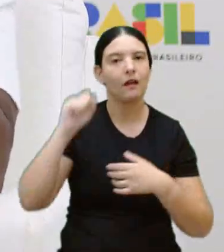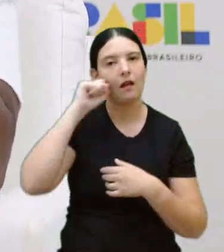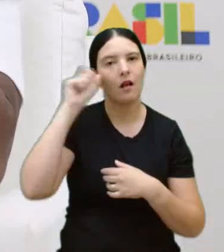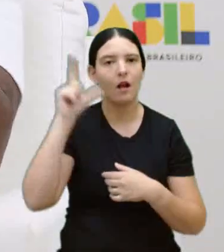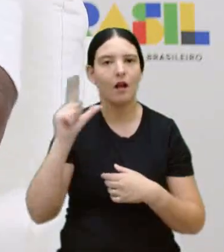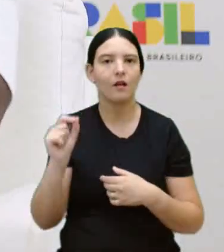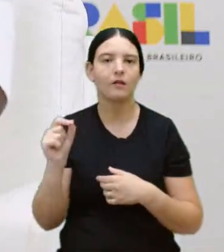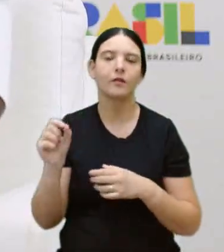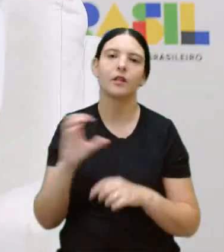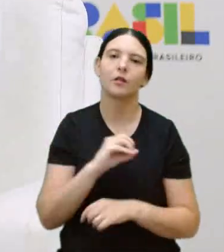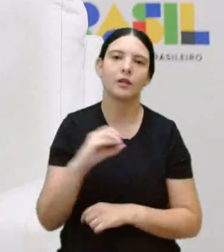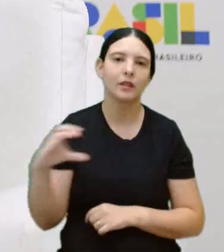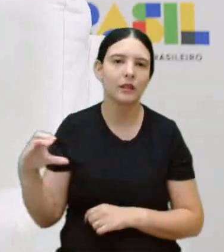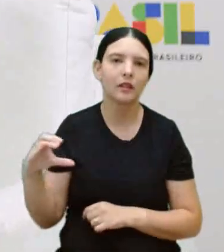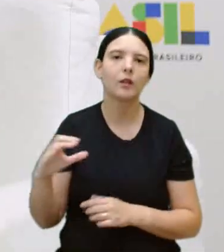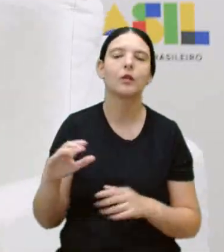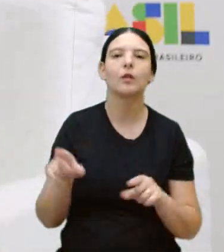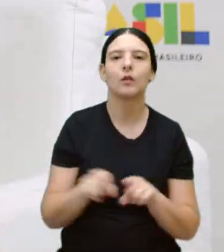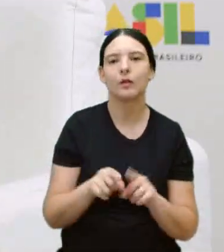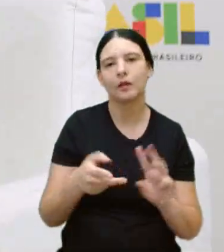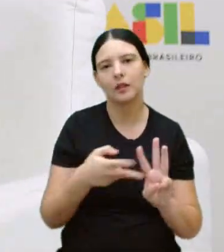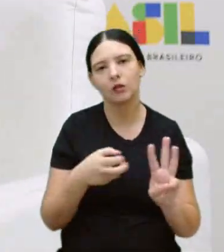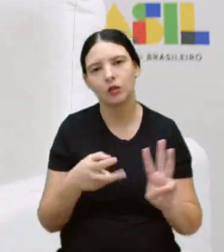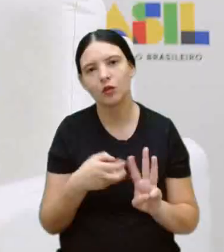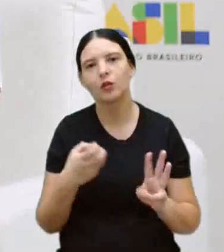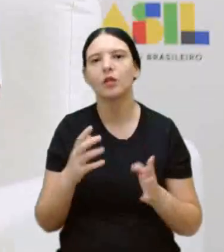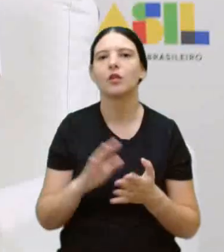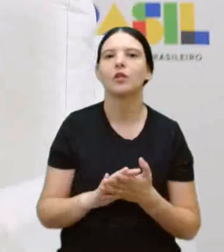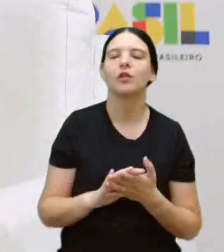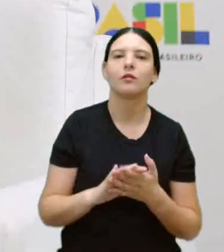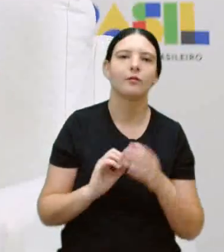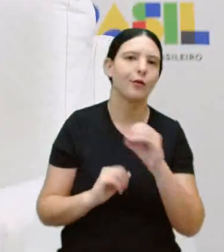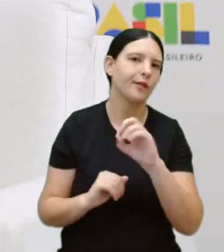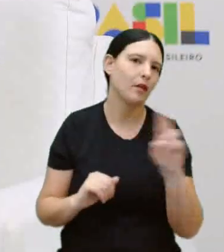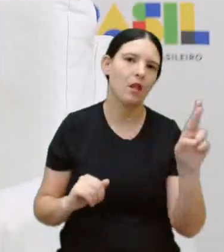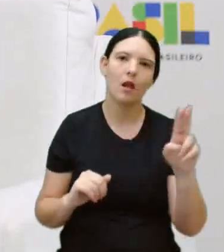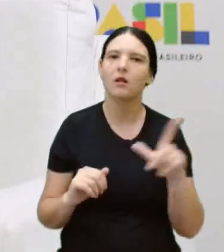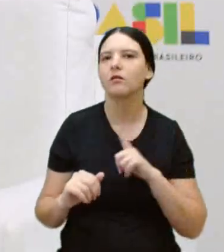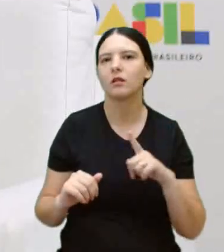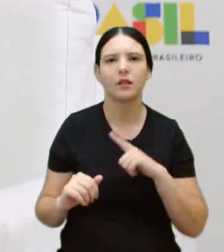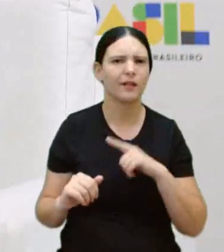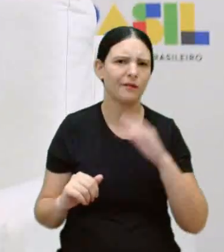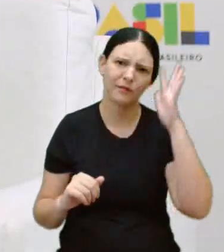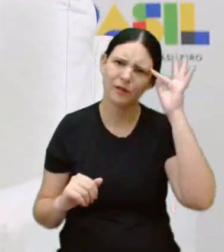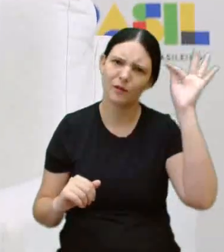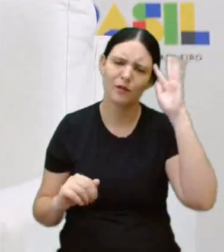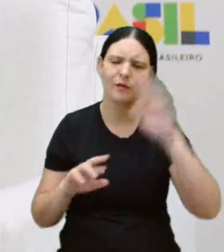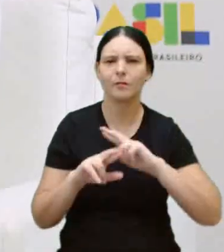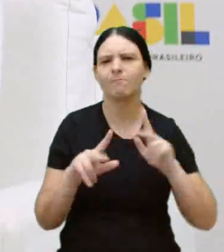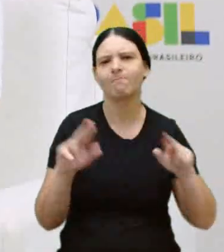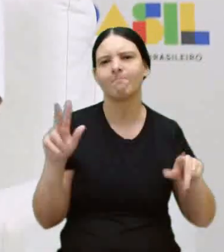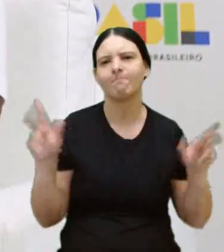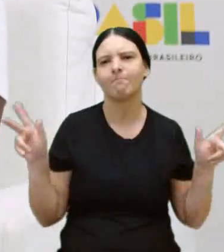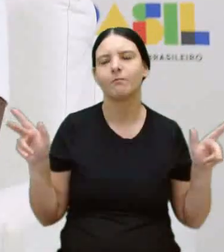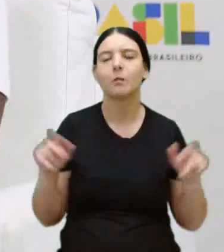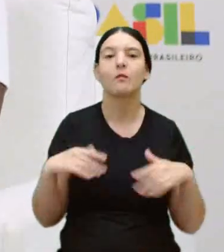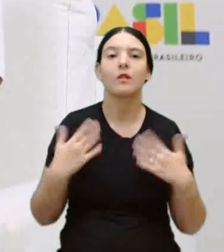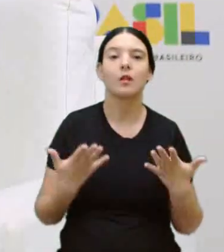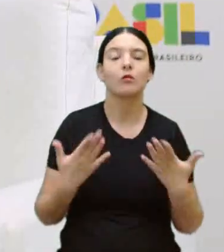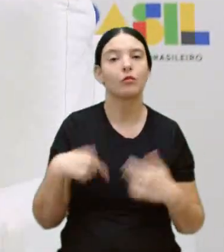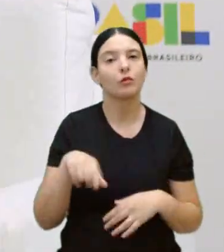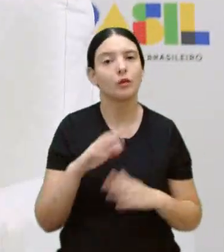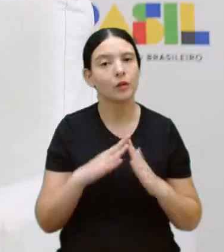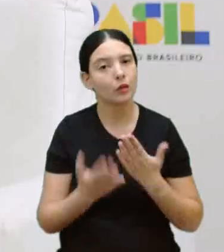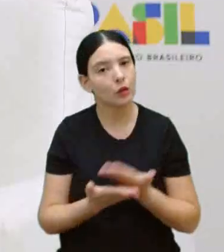ocidentais, indígenas, orientais, tem escolas filosóficas variadas. E aí, conforme essa escola, a gente consegue